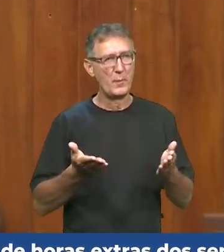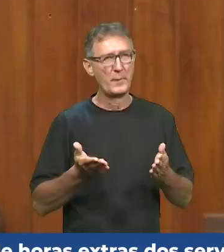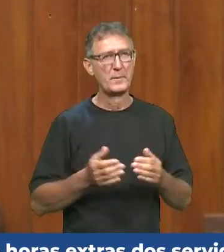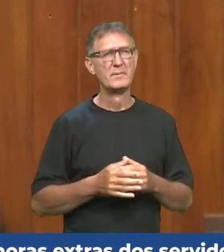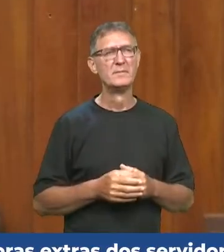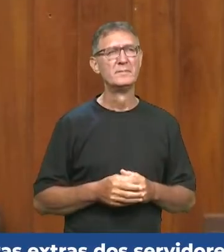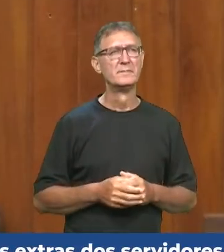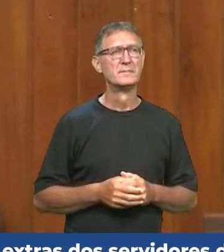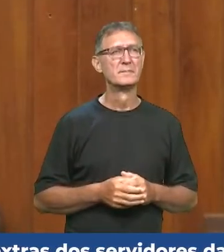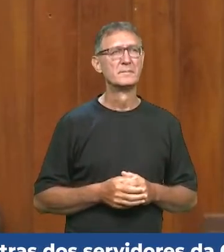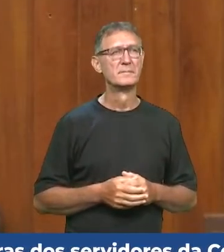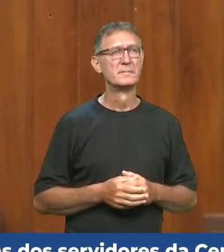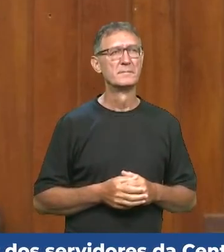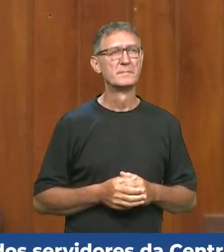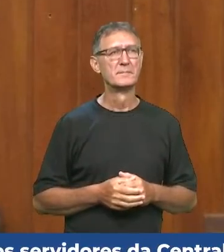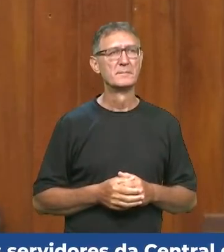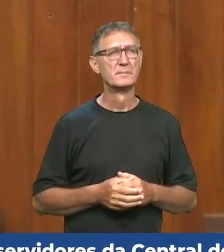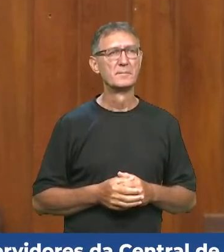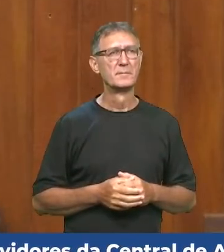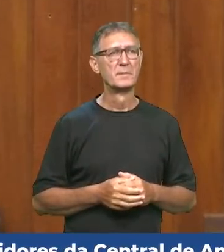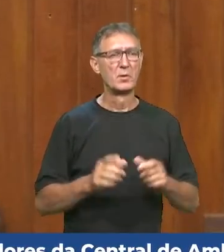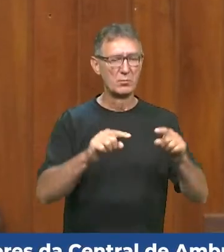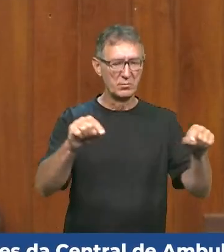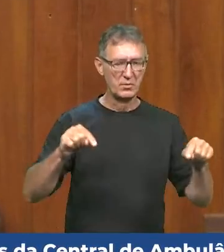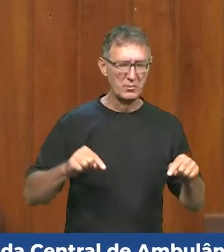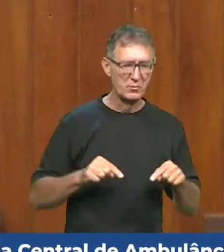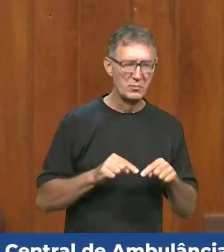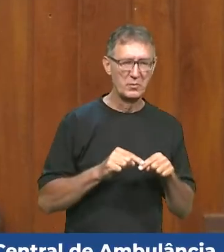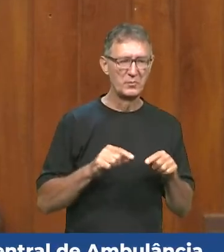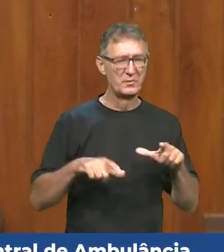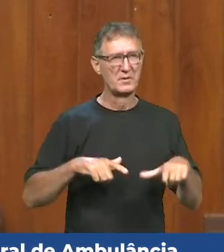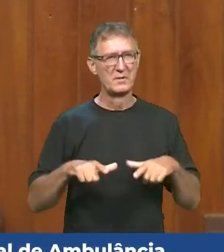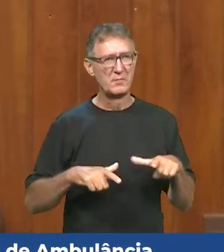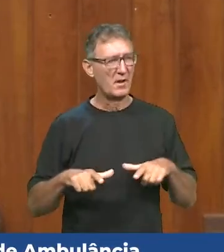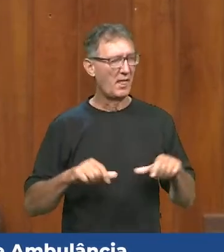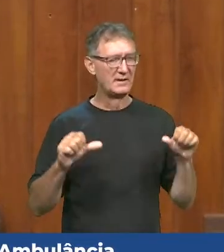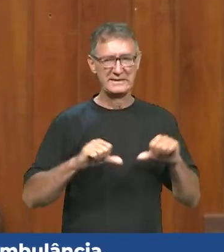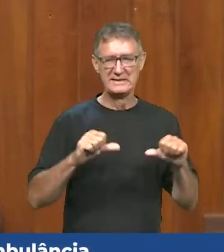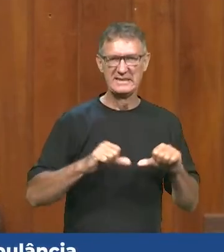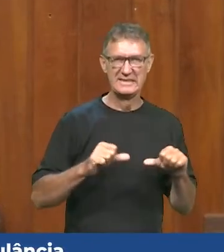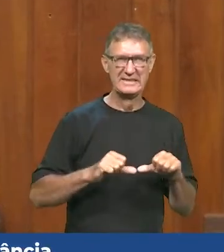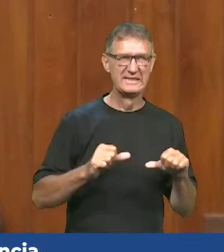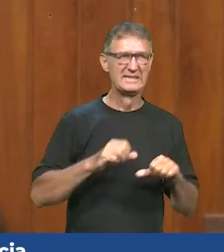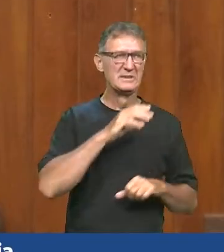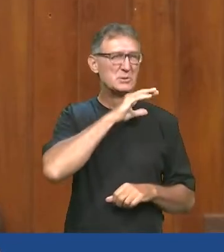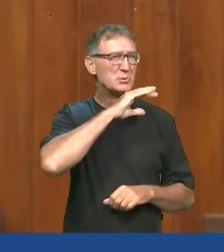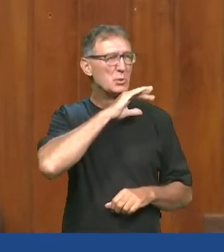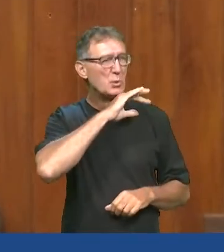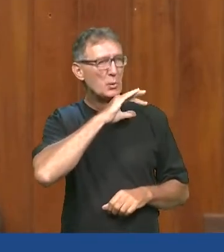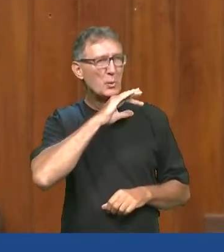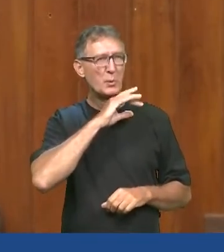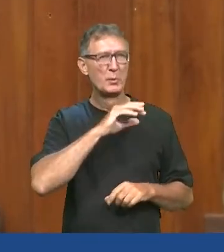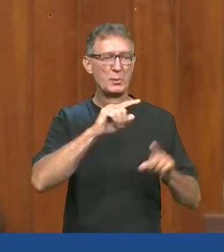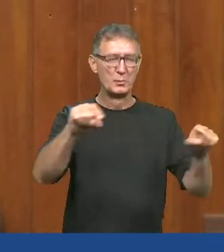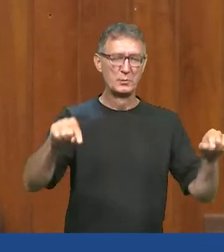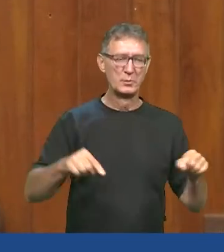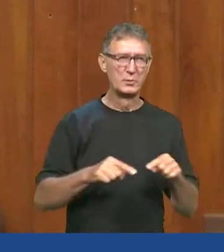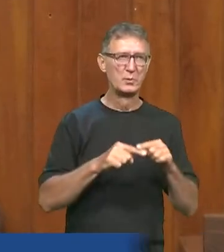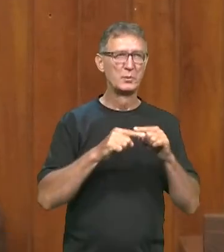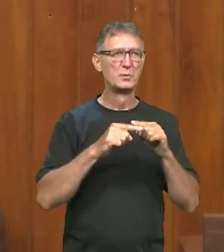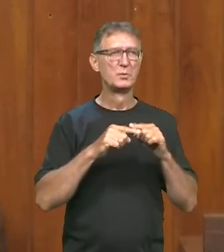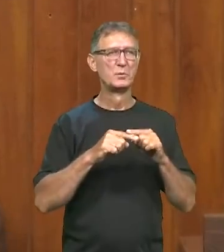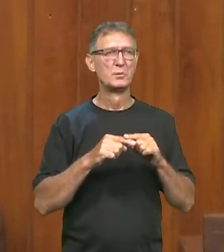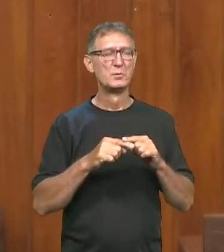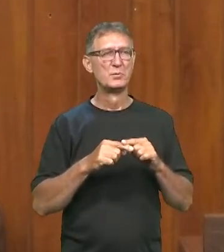e já falei aqui, o ambiente de trabalho totalmente insalubre desses servidores. Lá na central de ambulância, recebi a informação que não tem